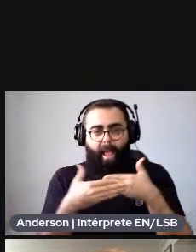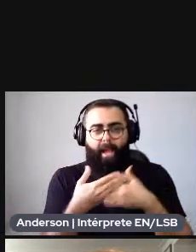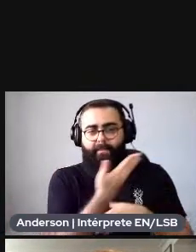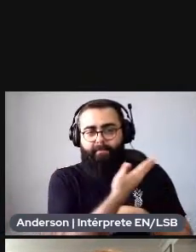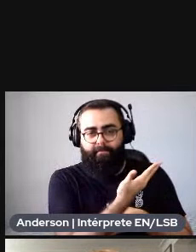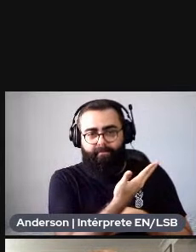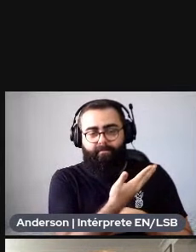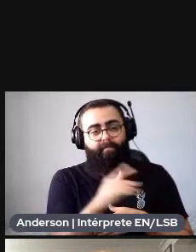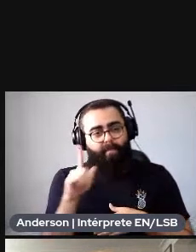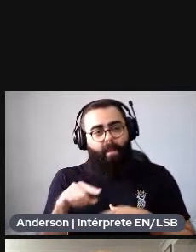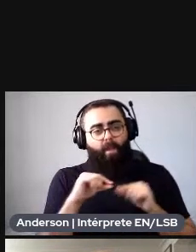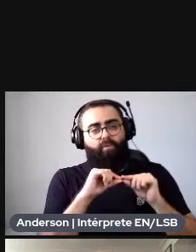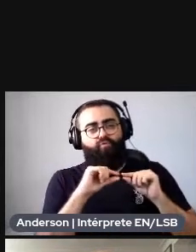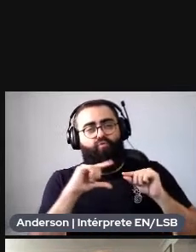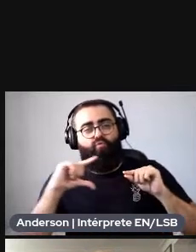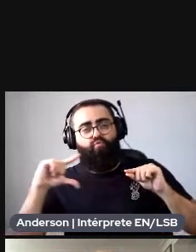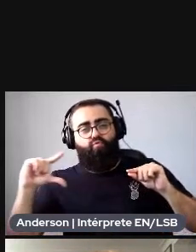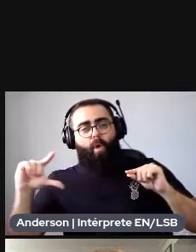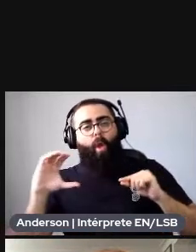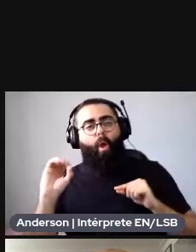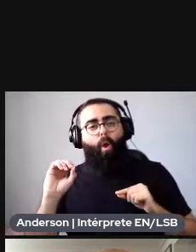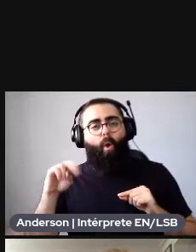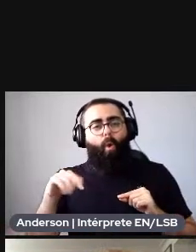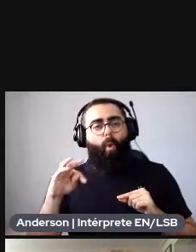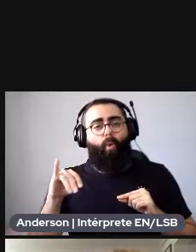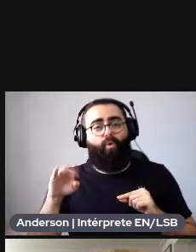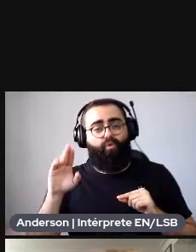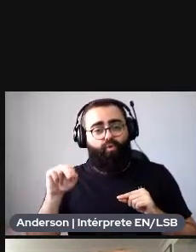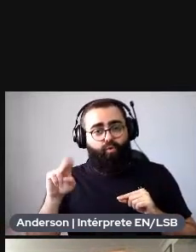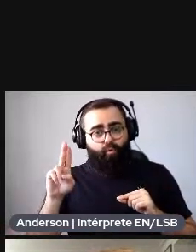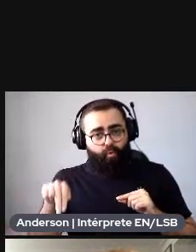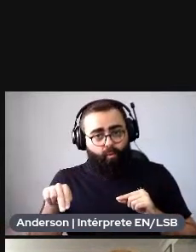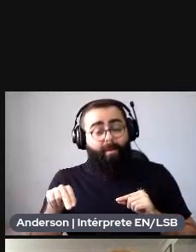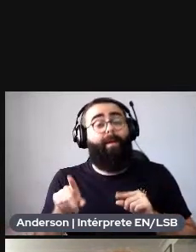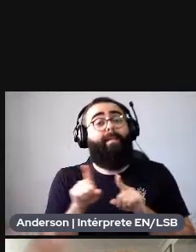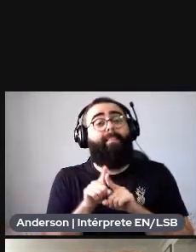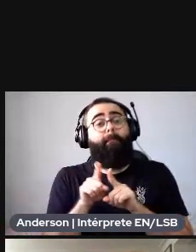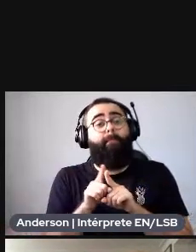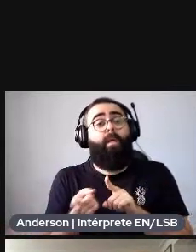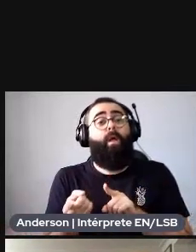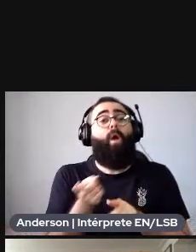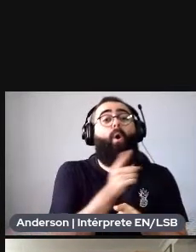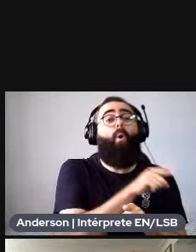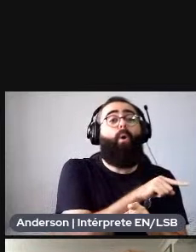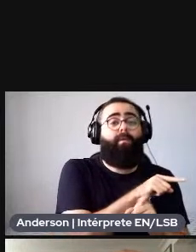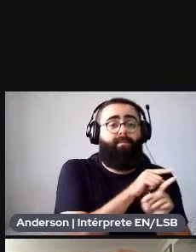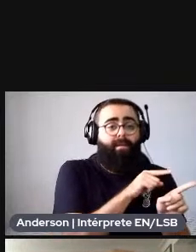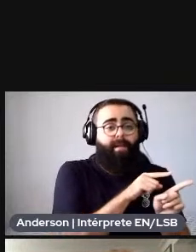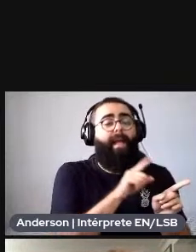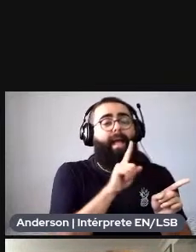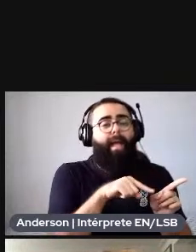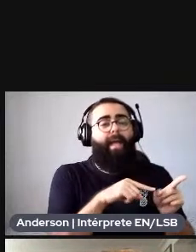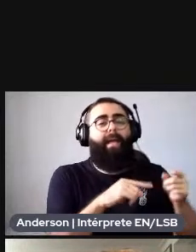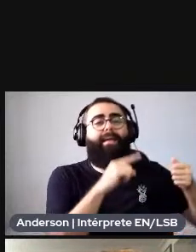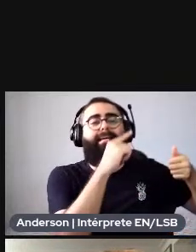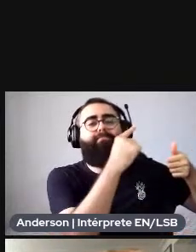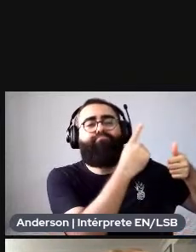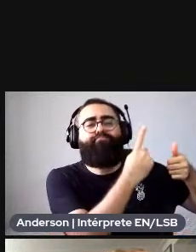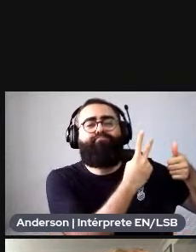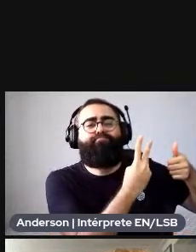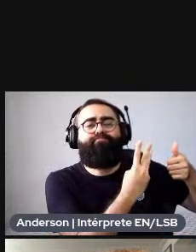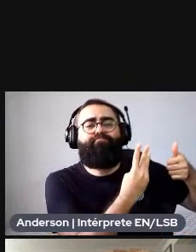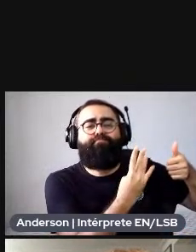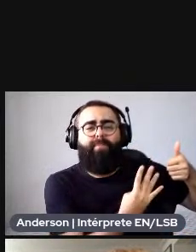concretização e a hierarquia de estratificação. São duas dimensões muito importantes